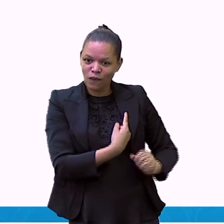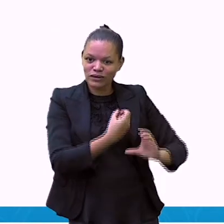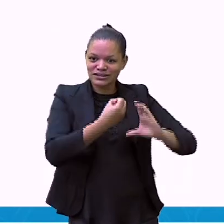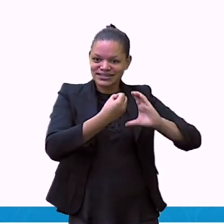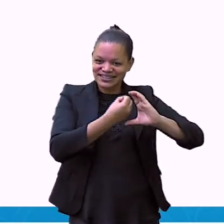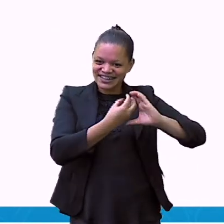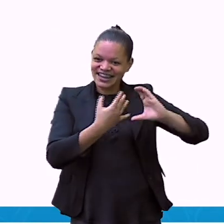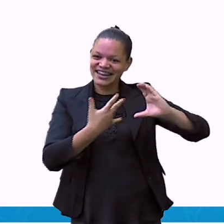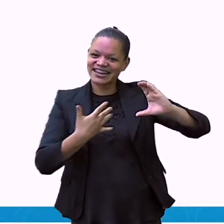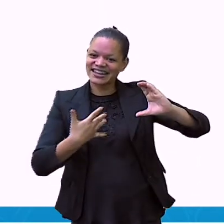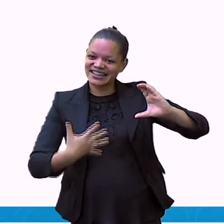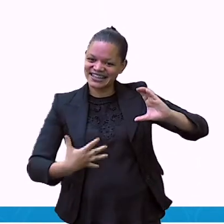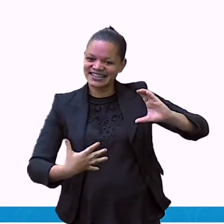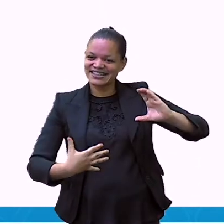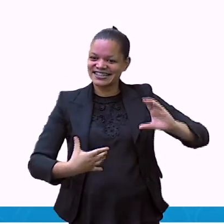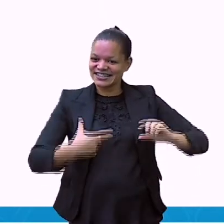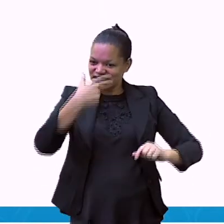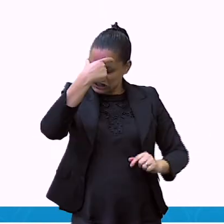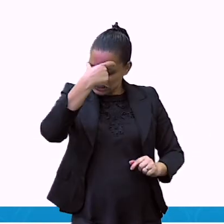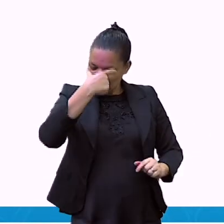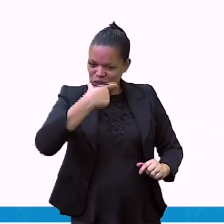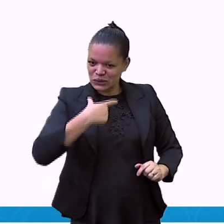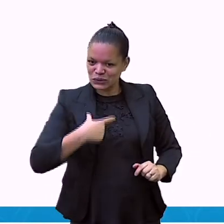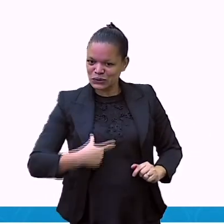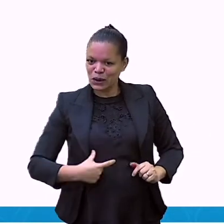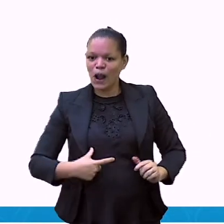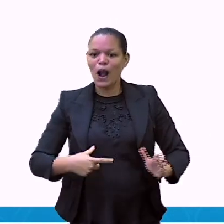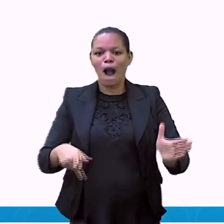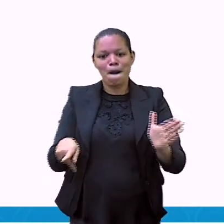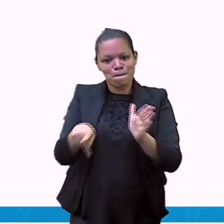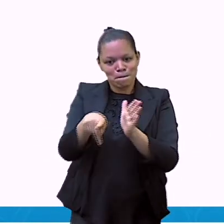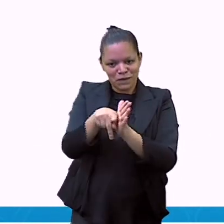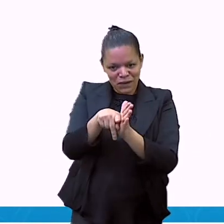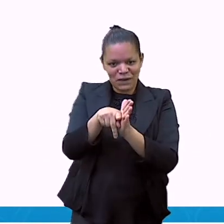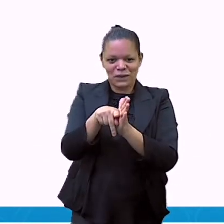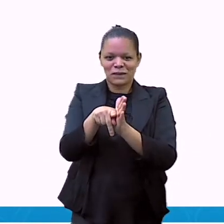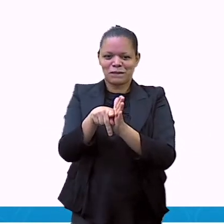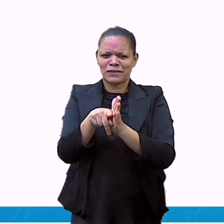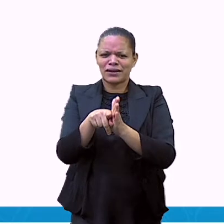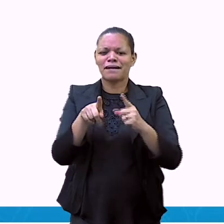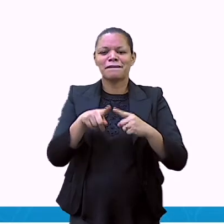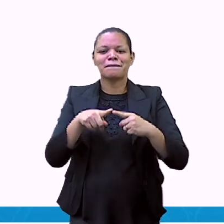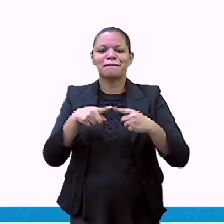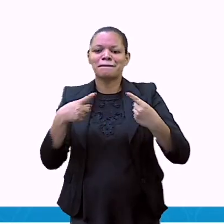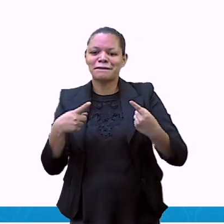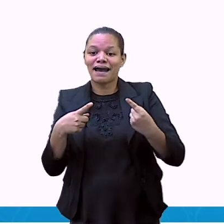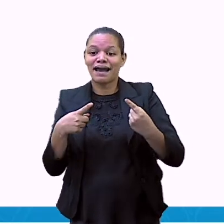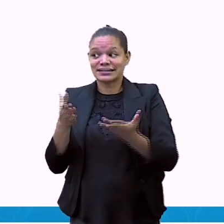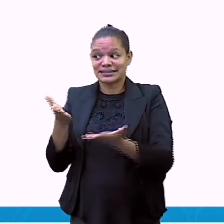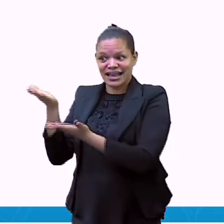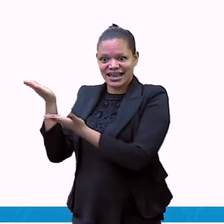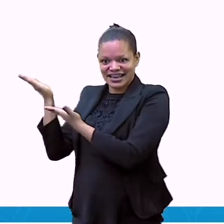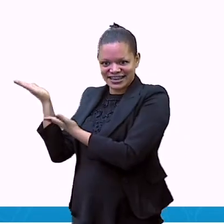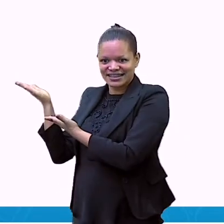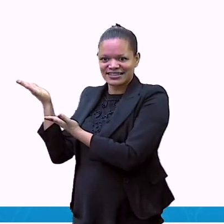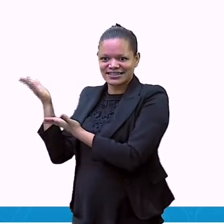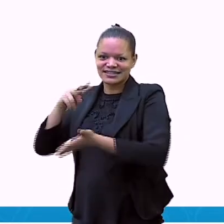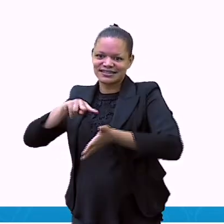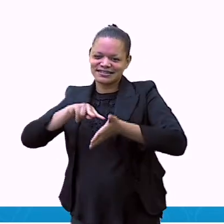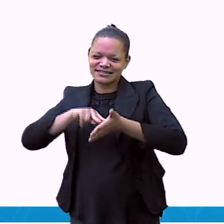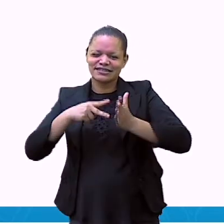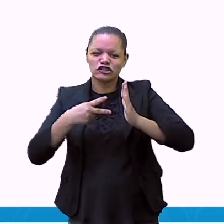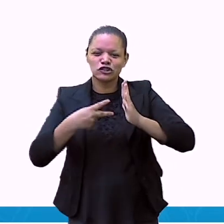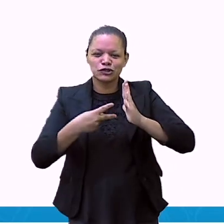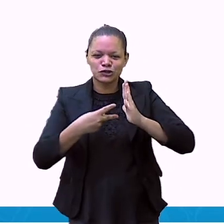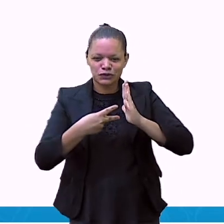resposta. Significado da palavra identidade: conjunto de caracteres próprios e exclusivos